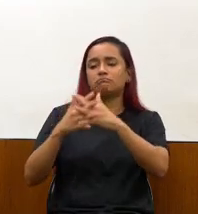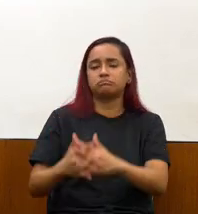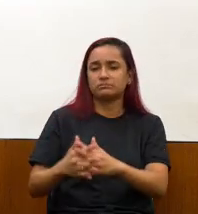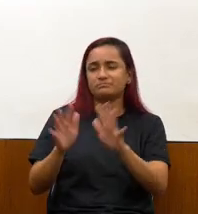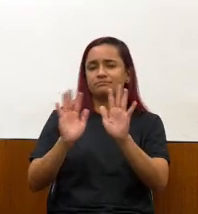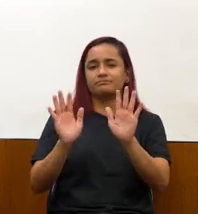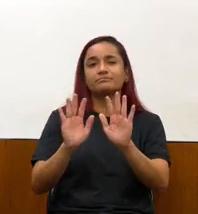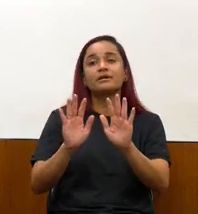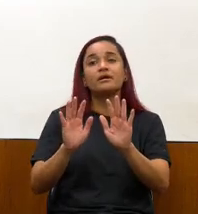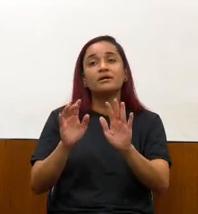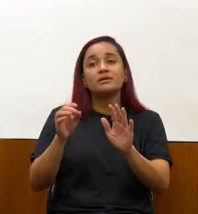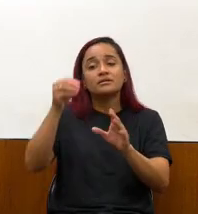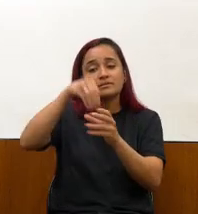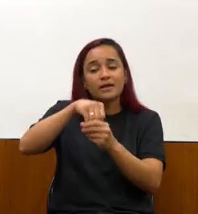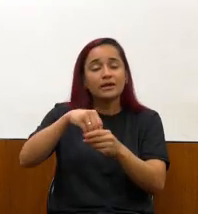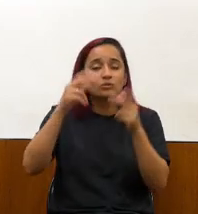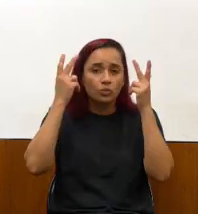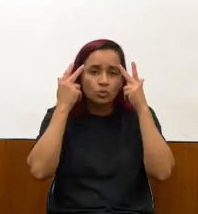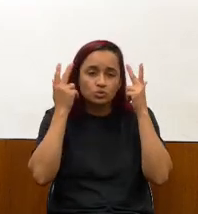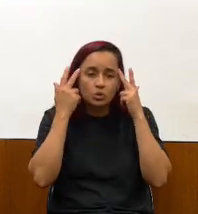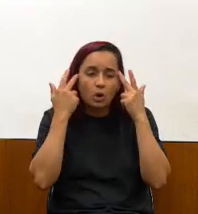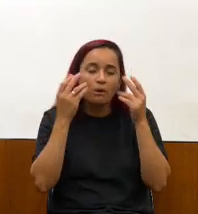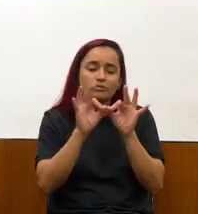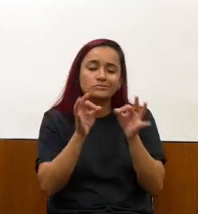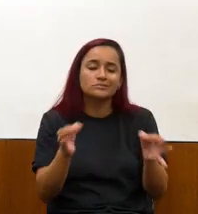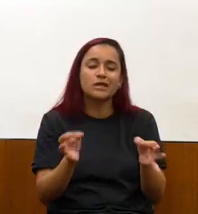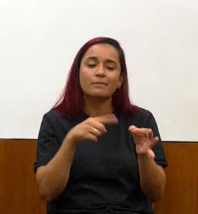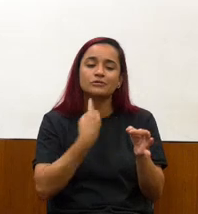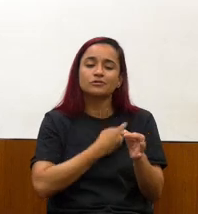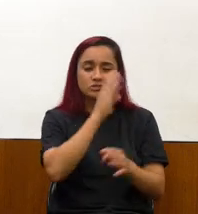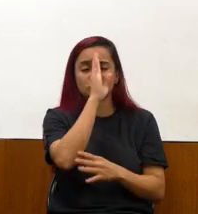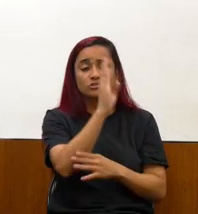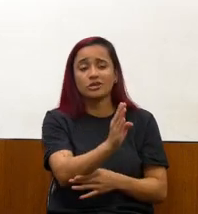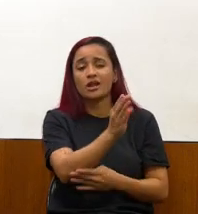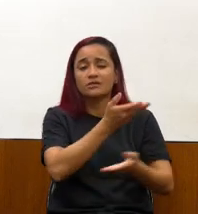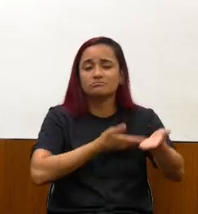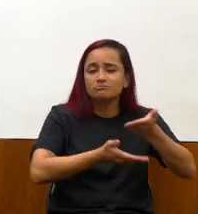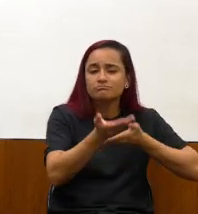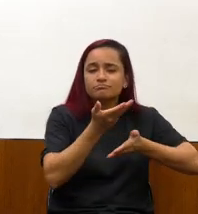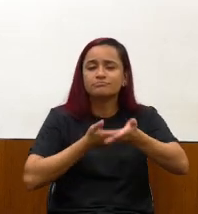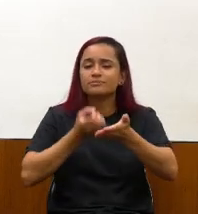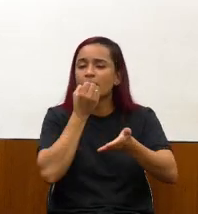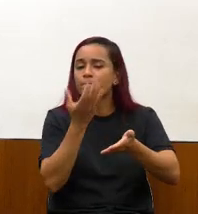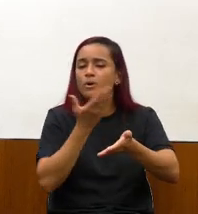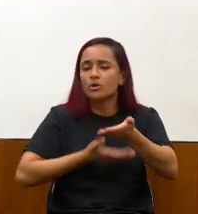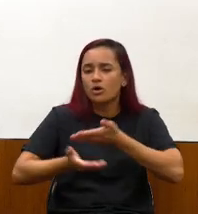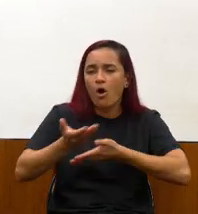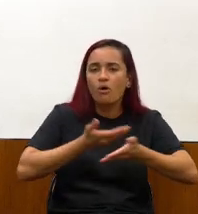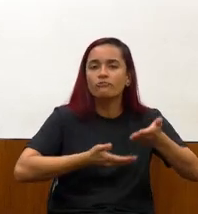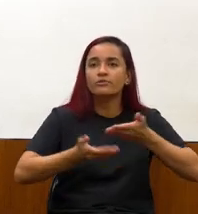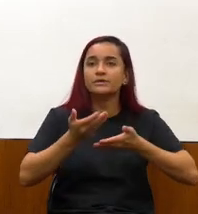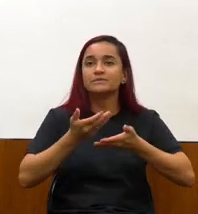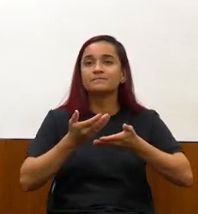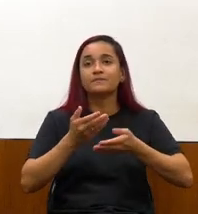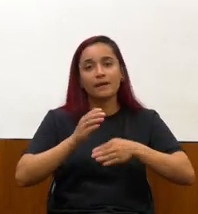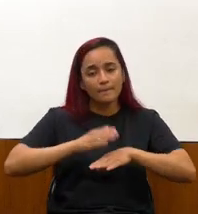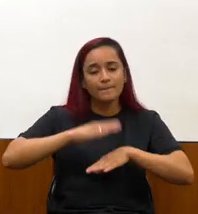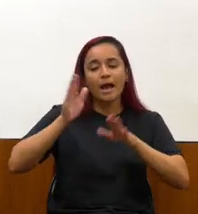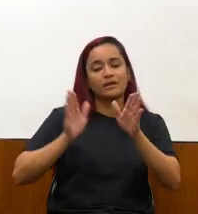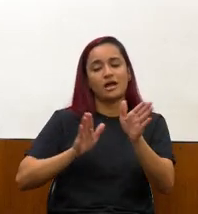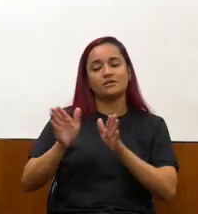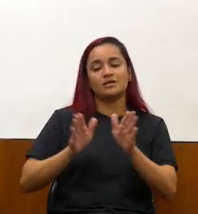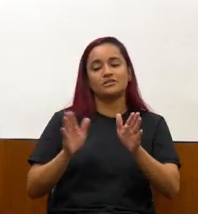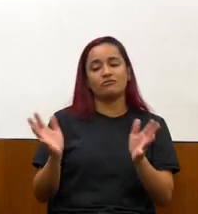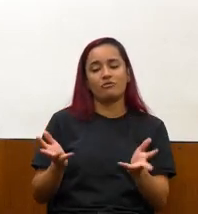boa convivência, quanto mais direto nós formos, nós utilizarmos, mais acessível será a